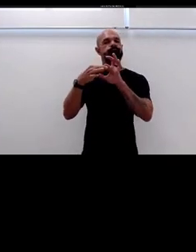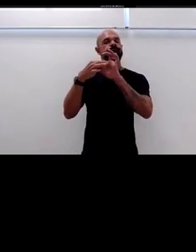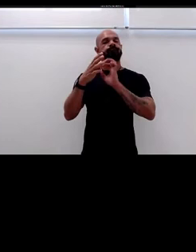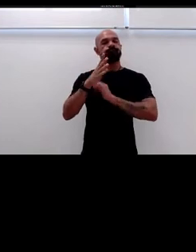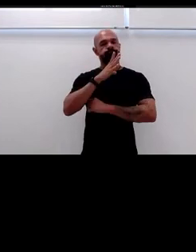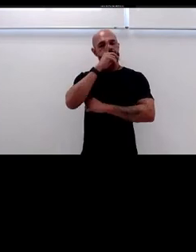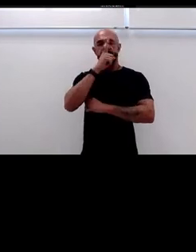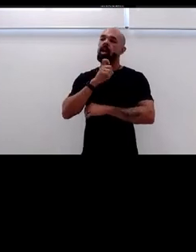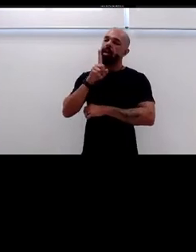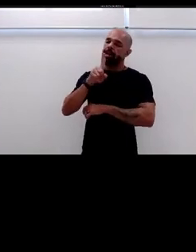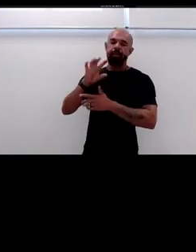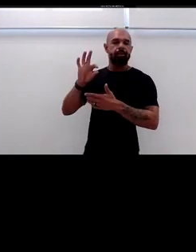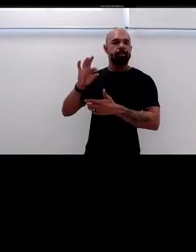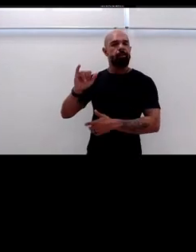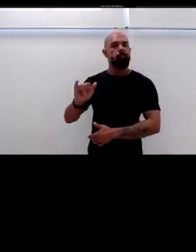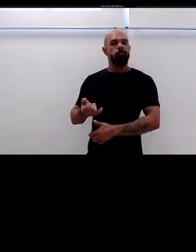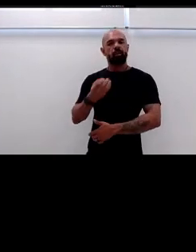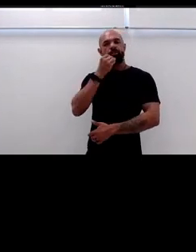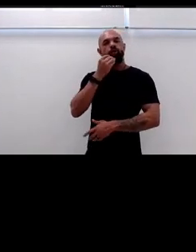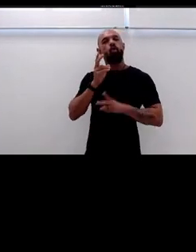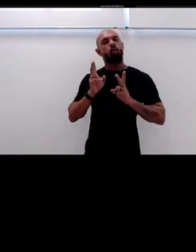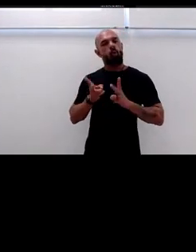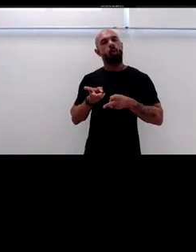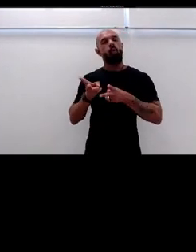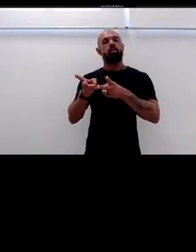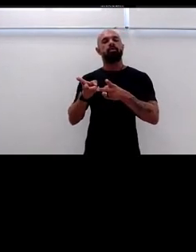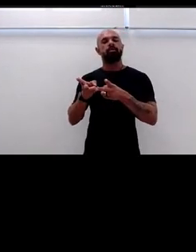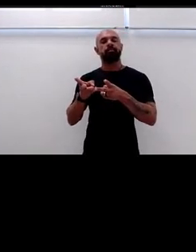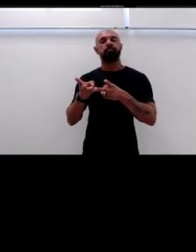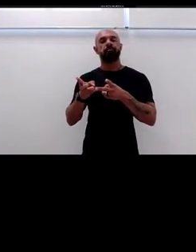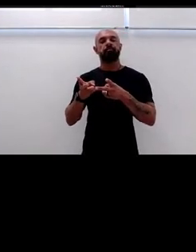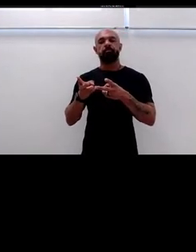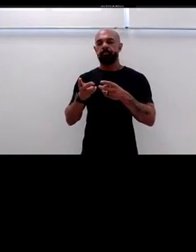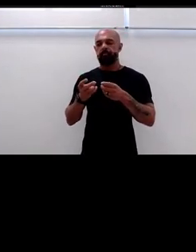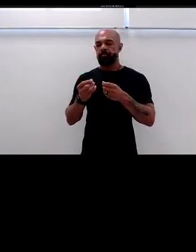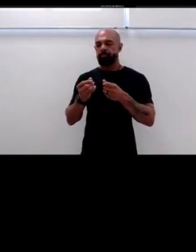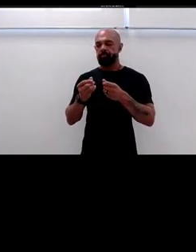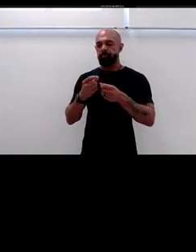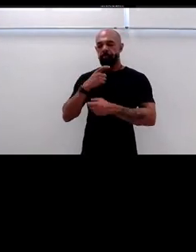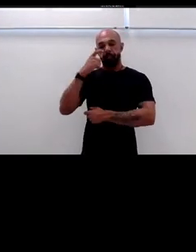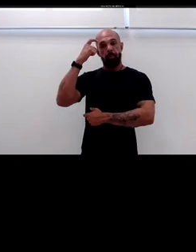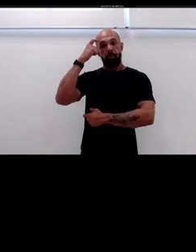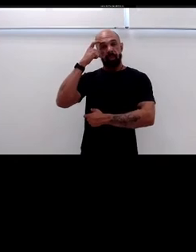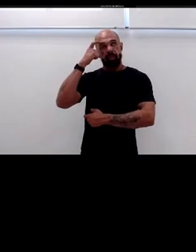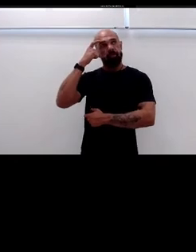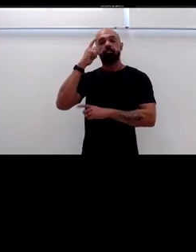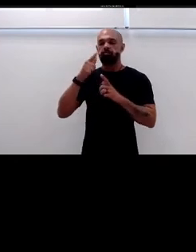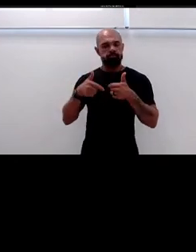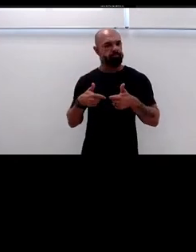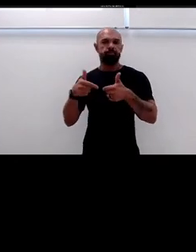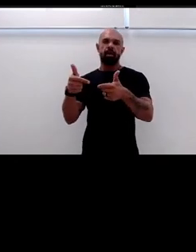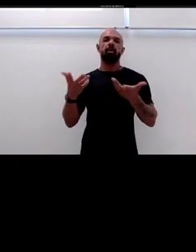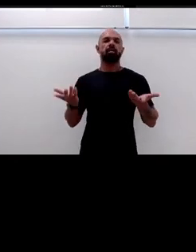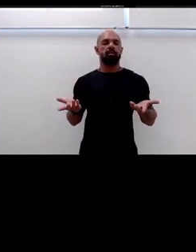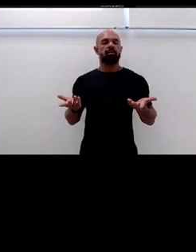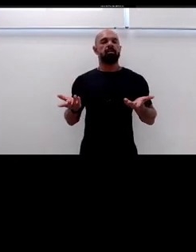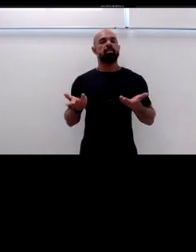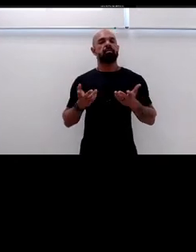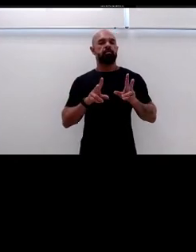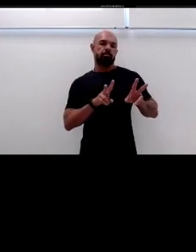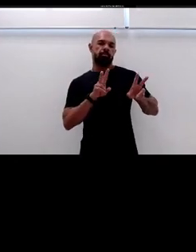essa é a oportunidade de eu continuar o meu pensamento e botar em prática essa questão